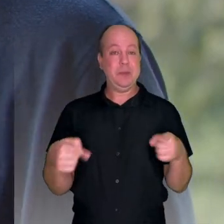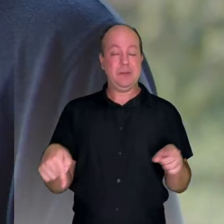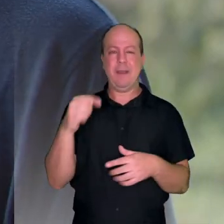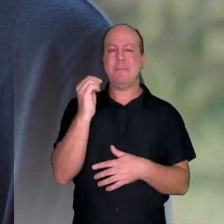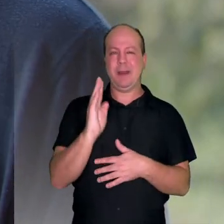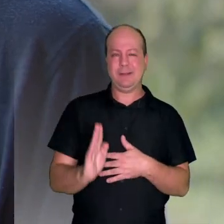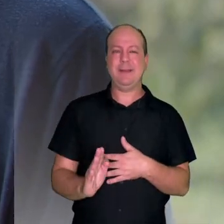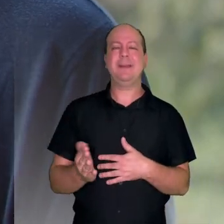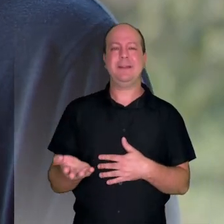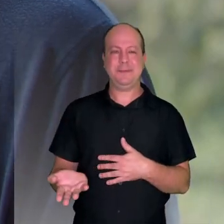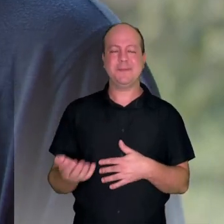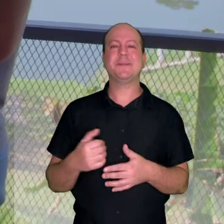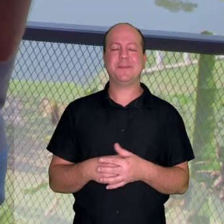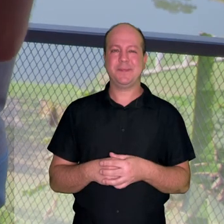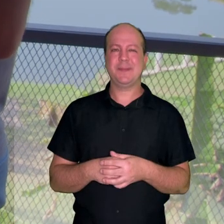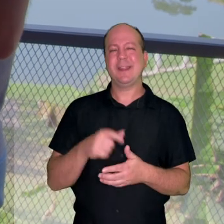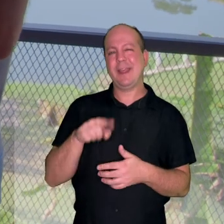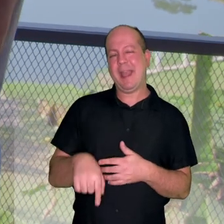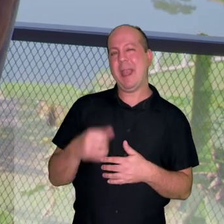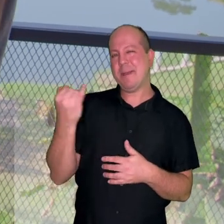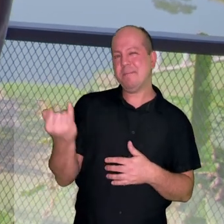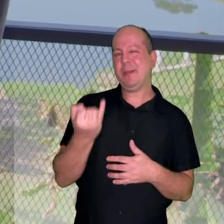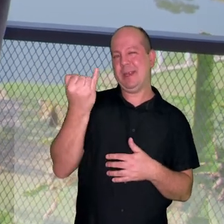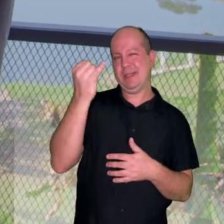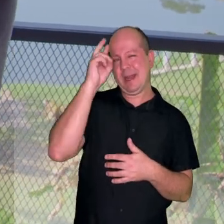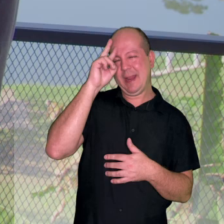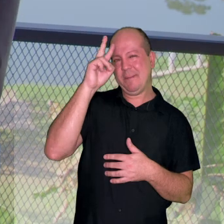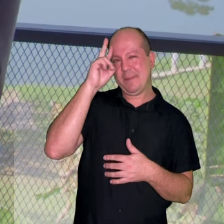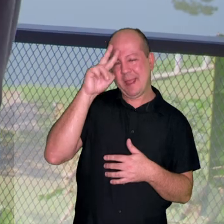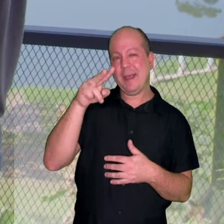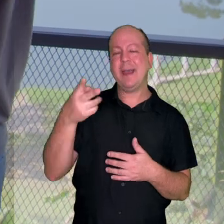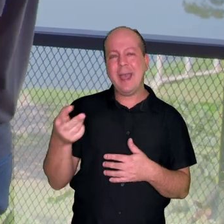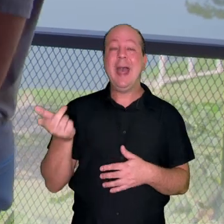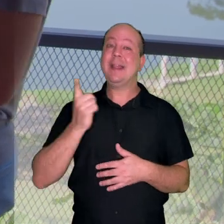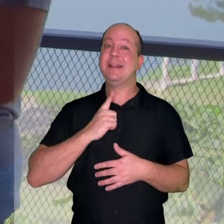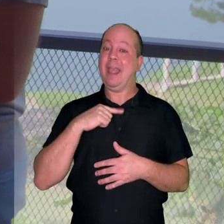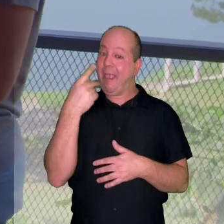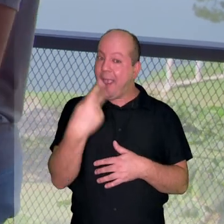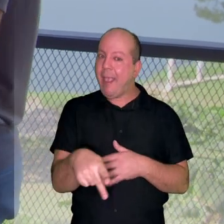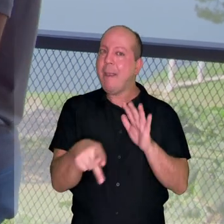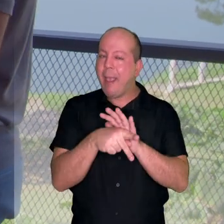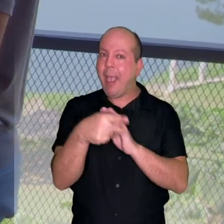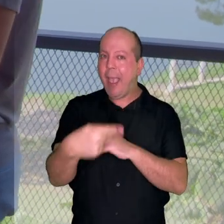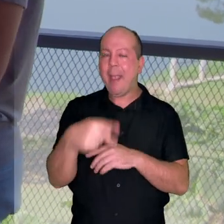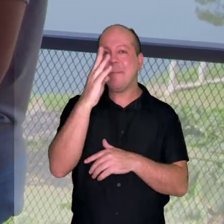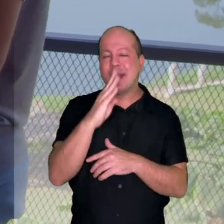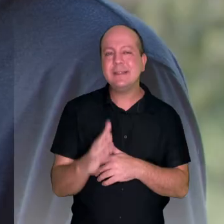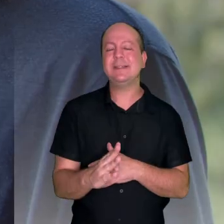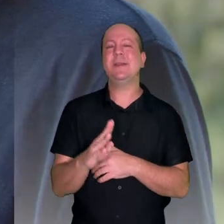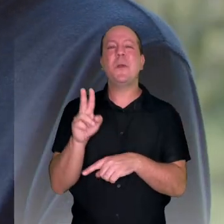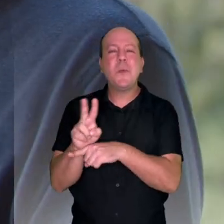da música brasileira, que eu acho que é importante a gente lembrar que a gente tem isso aqui é